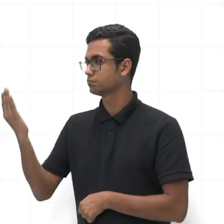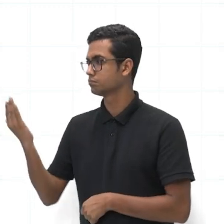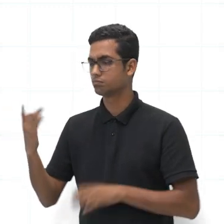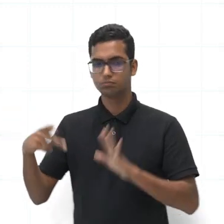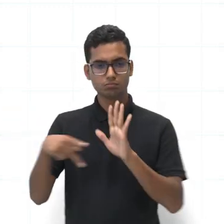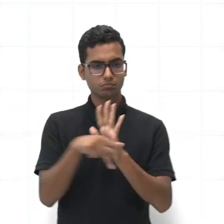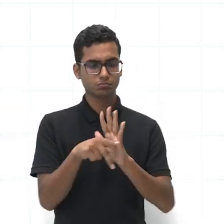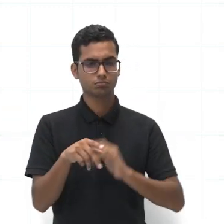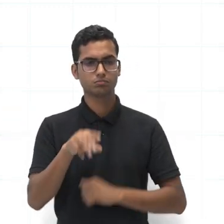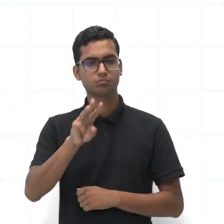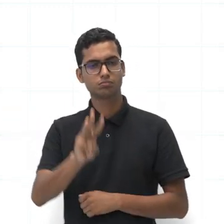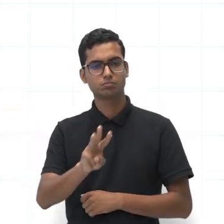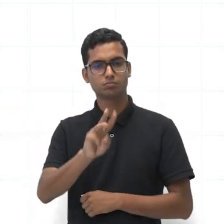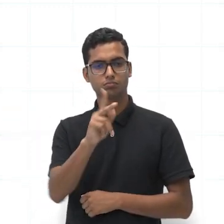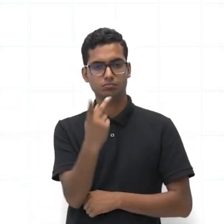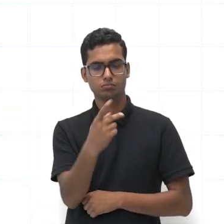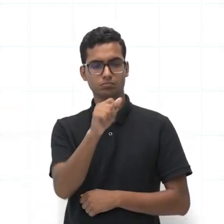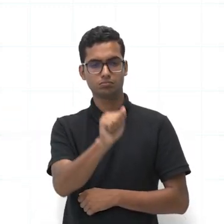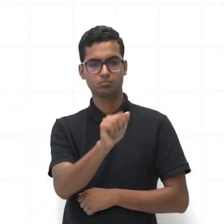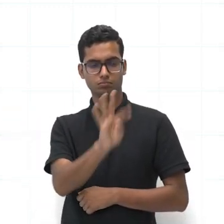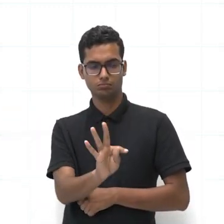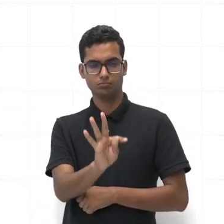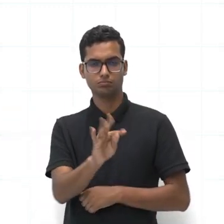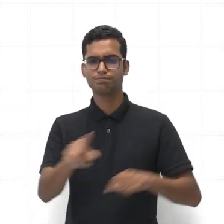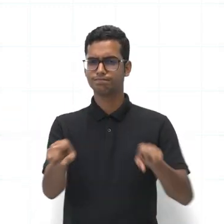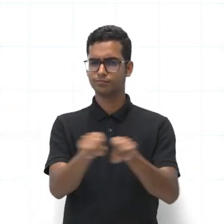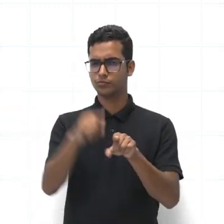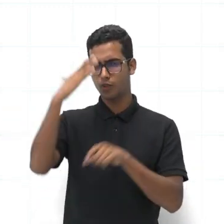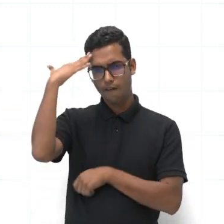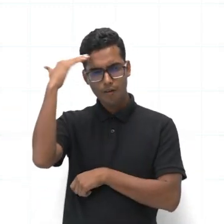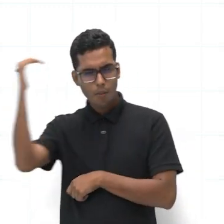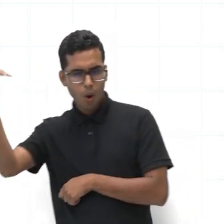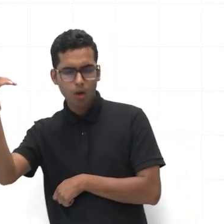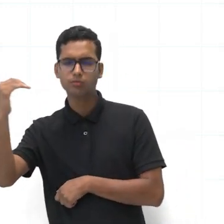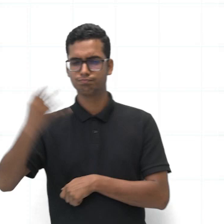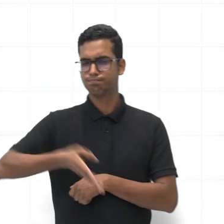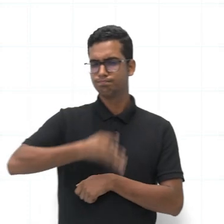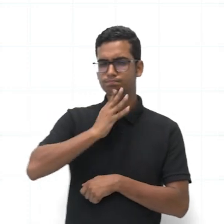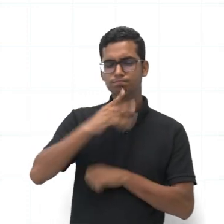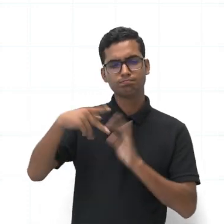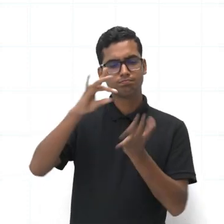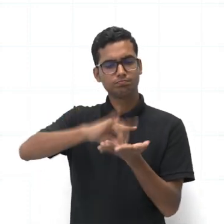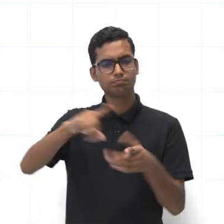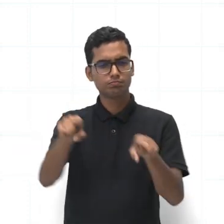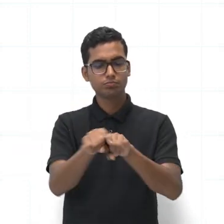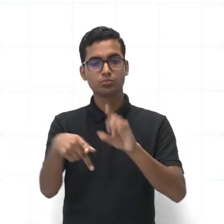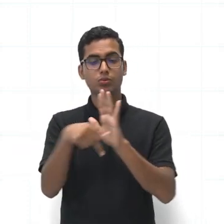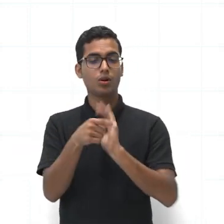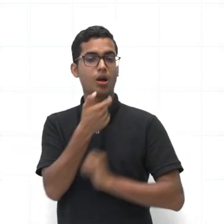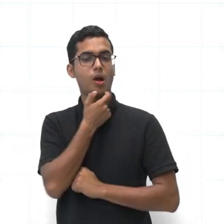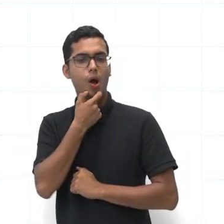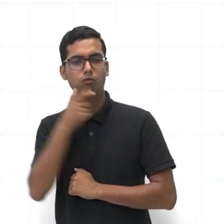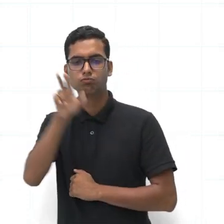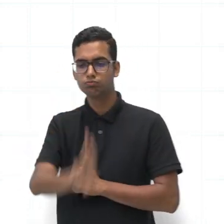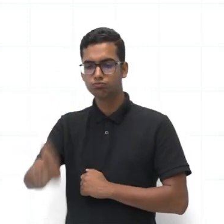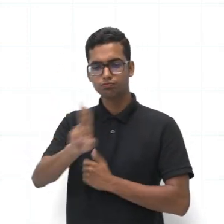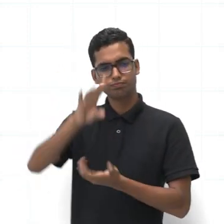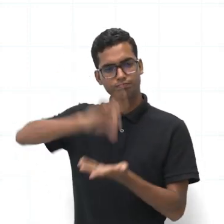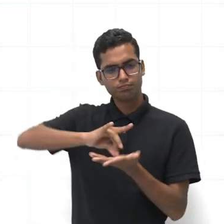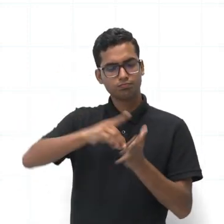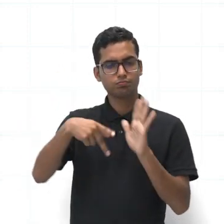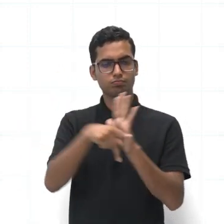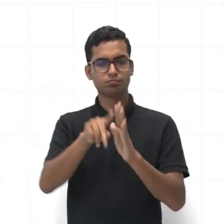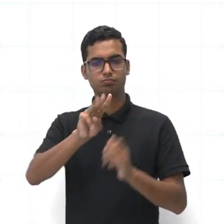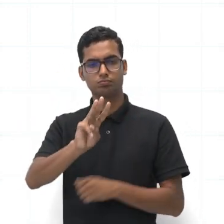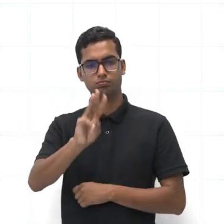what. Esse what que é muito famoso, muito conhecido na língua inglesa, bem utilizado. Eu tenho aqui o where.